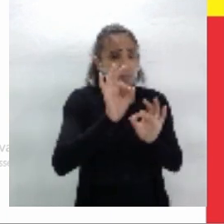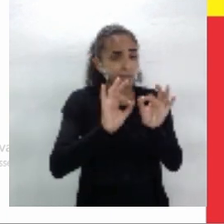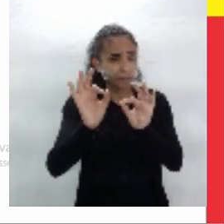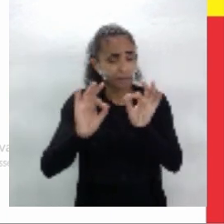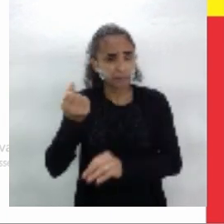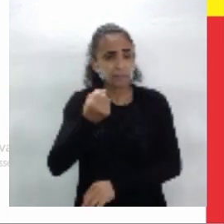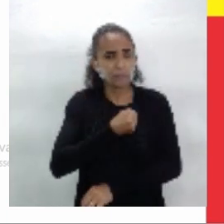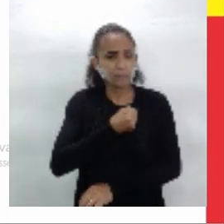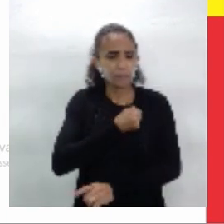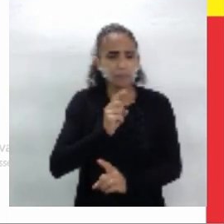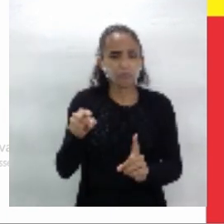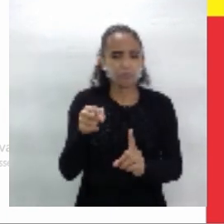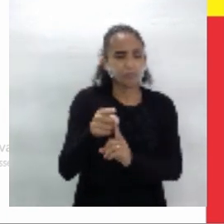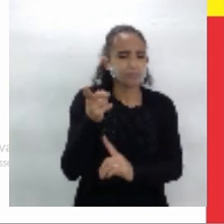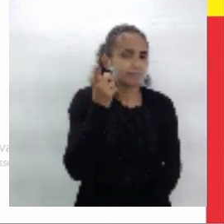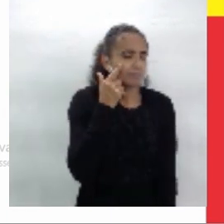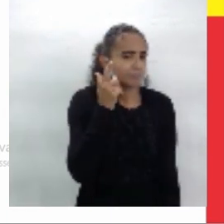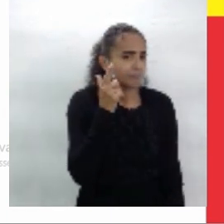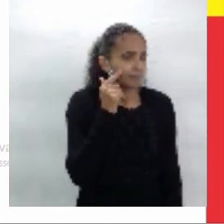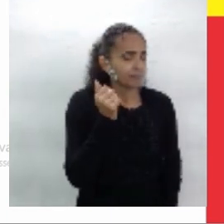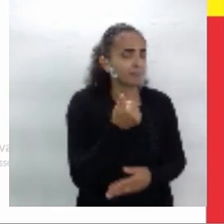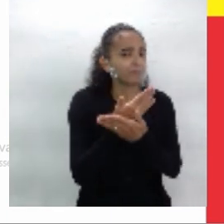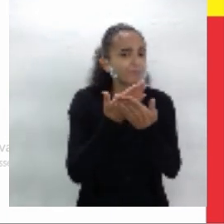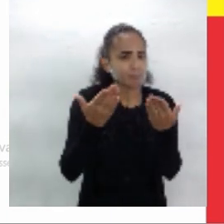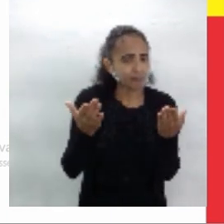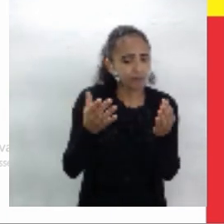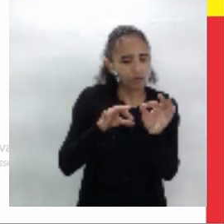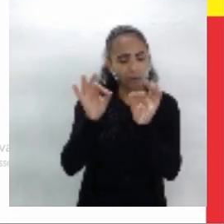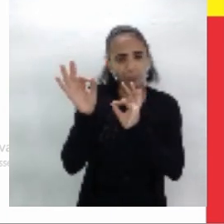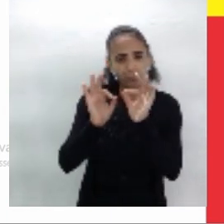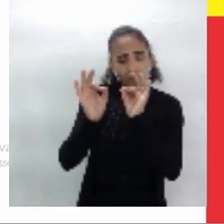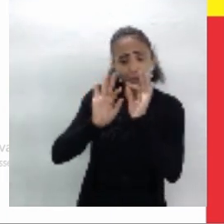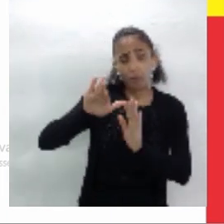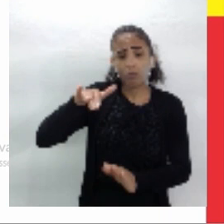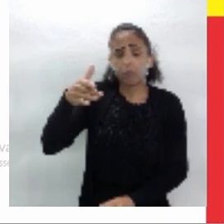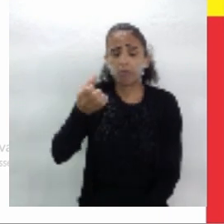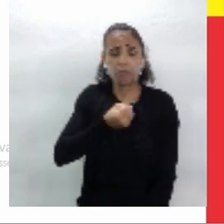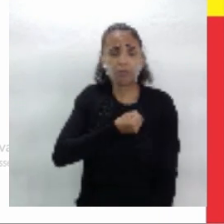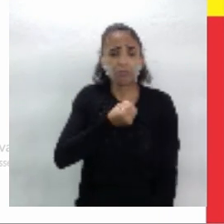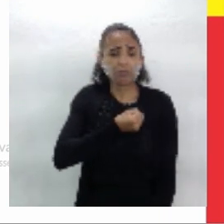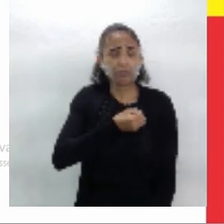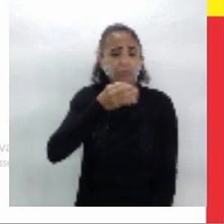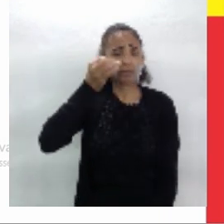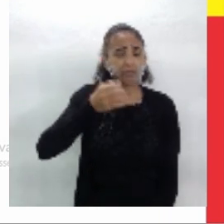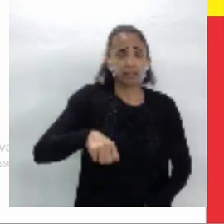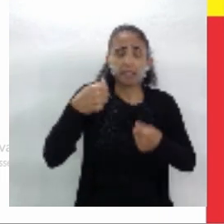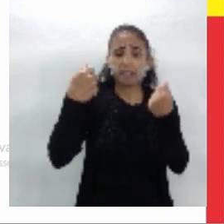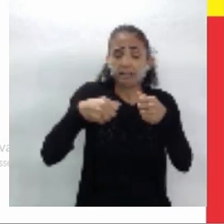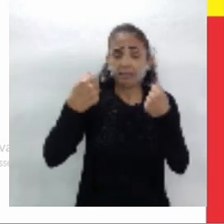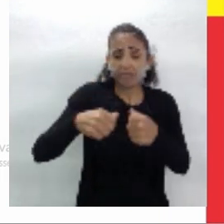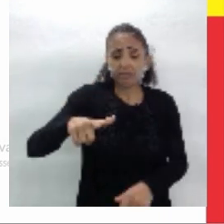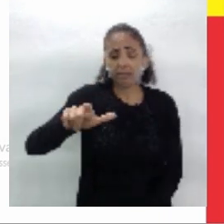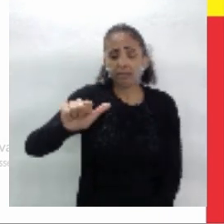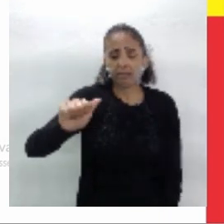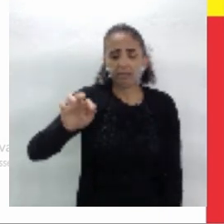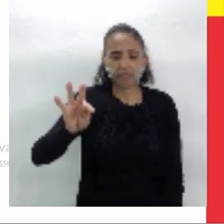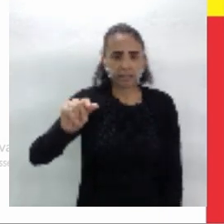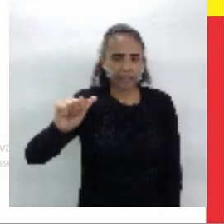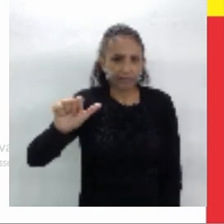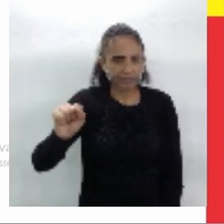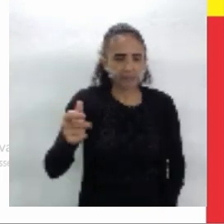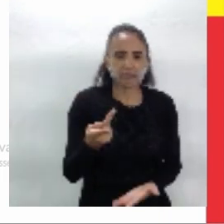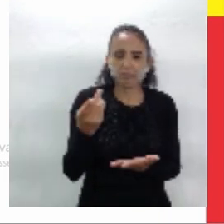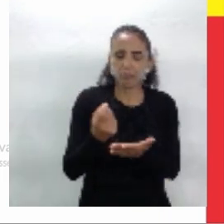está localizado? Então veja. Então a gente vai fazer o quê? Qual é esse número? A quantidade que tem precisa de lacre?